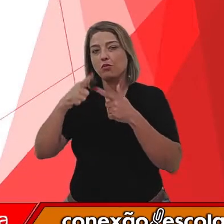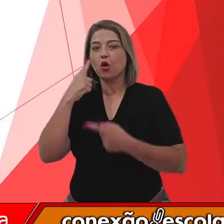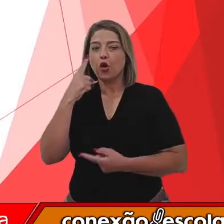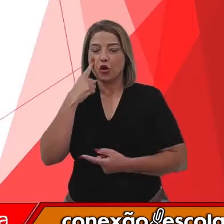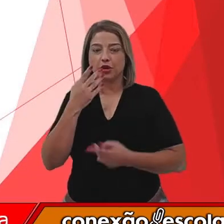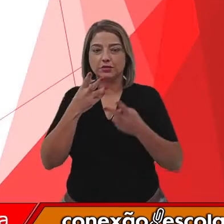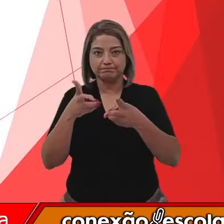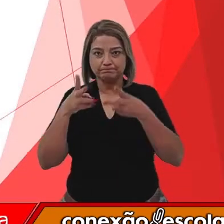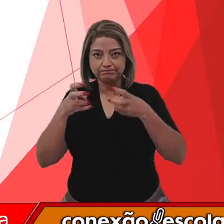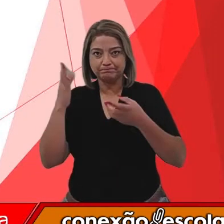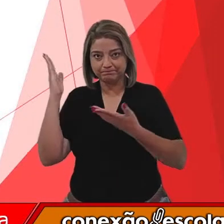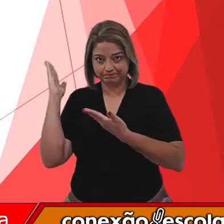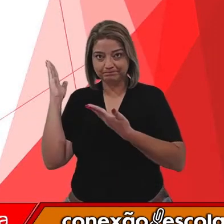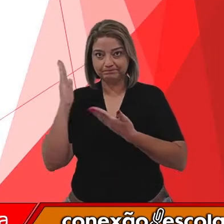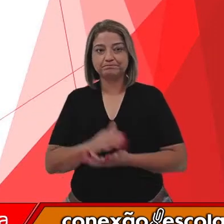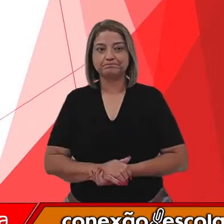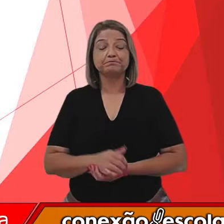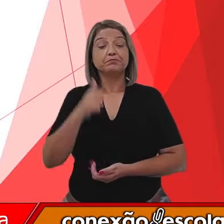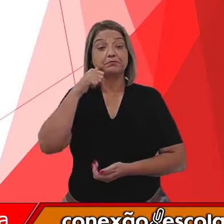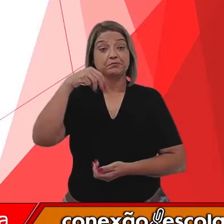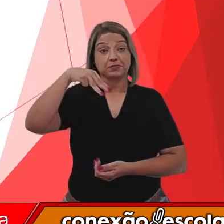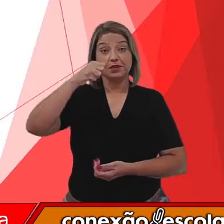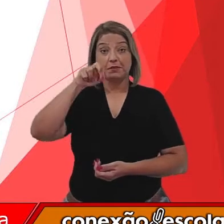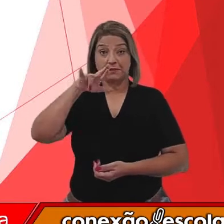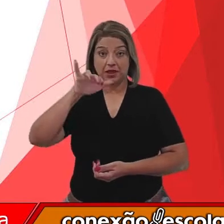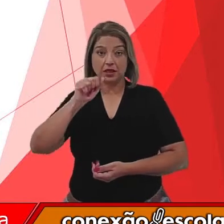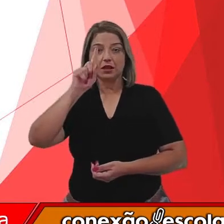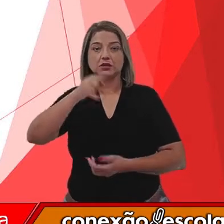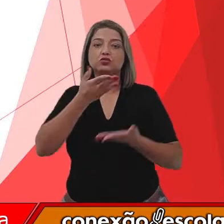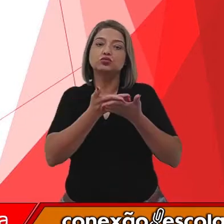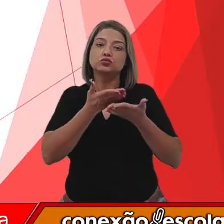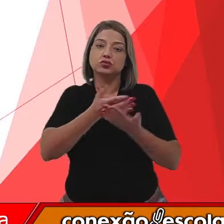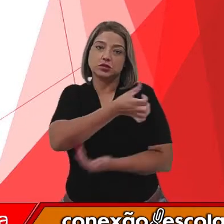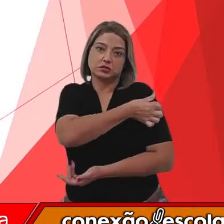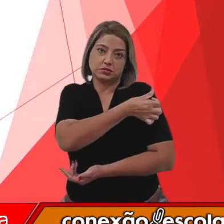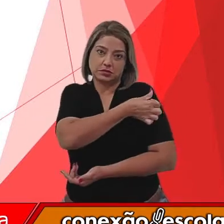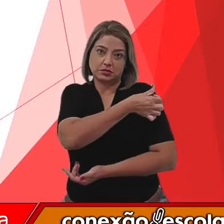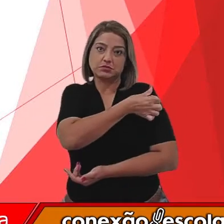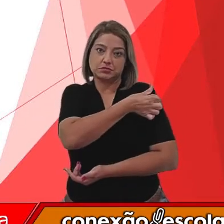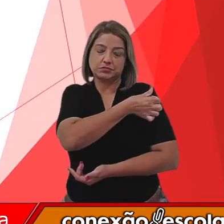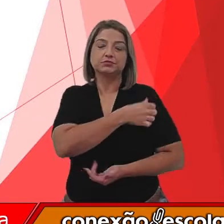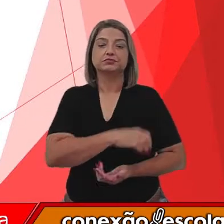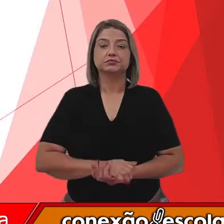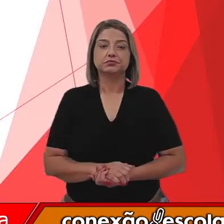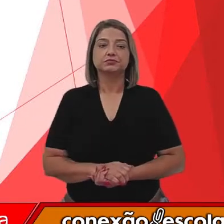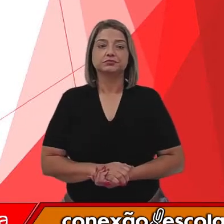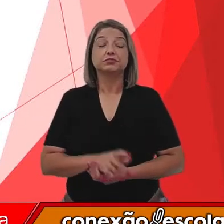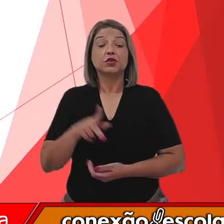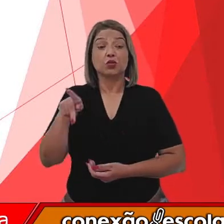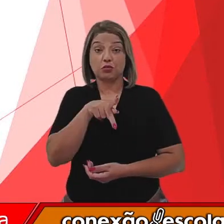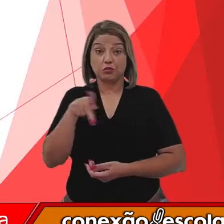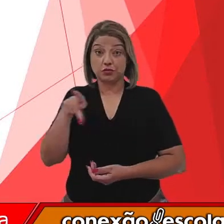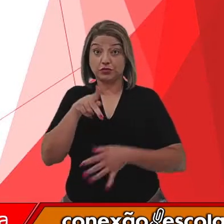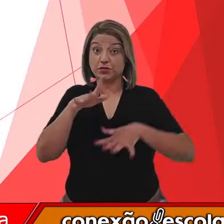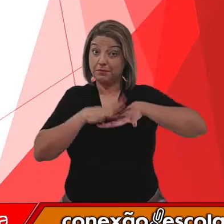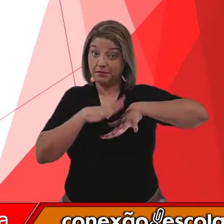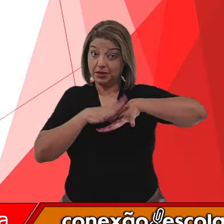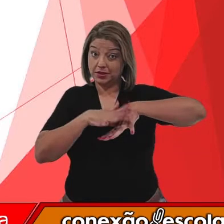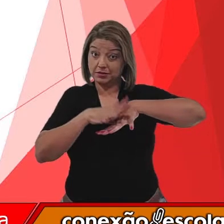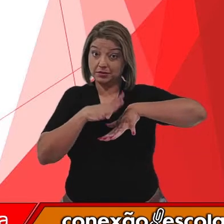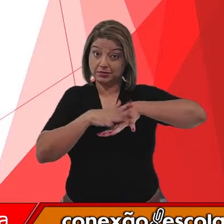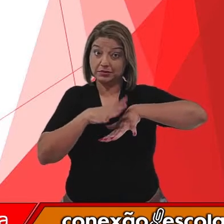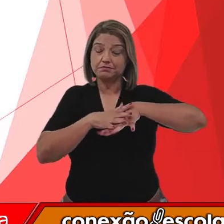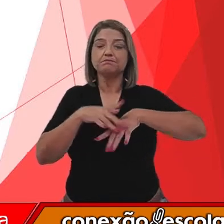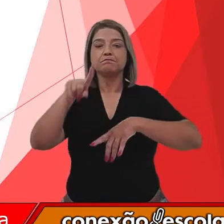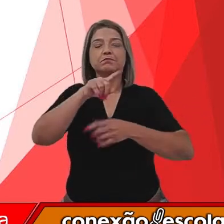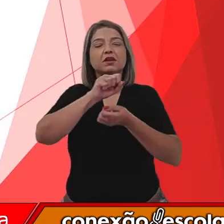Observe só. Maria Augusta é estudante do sexto ano. E o professor de matemática